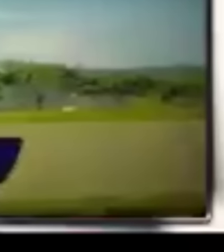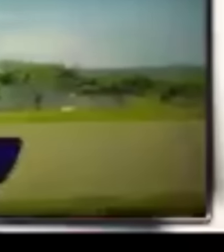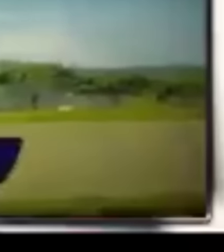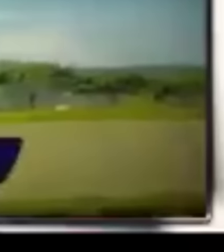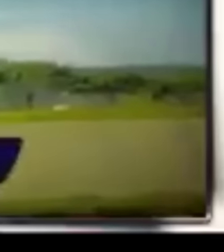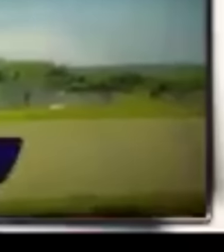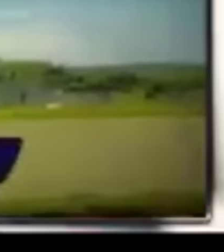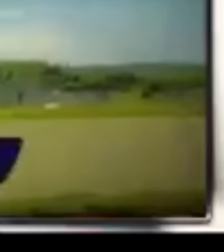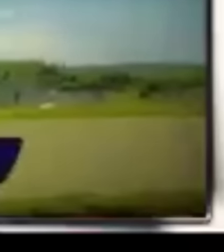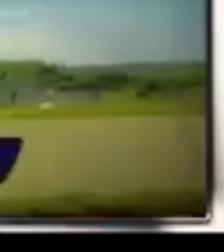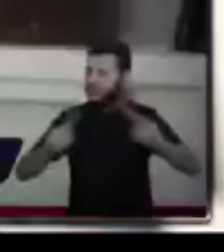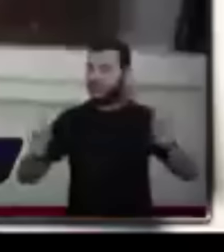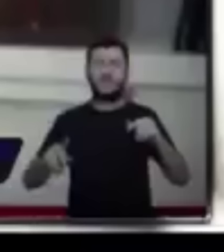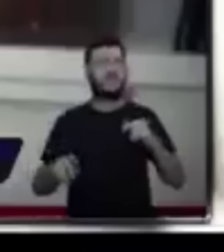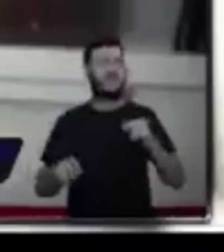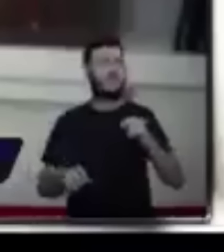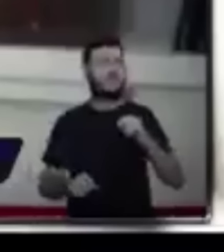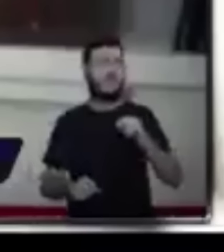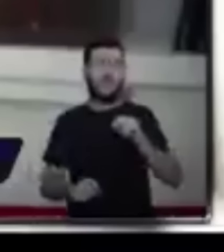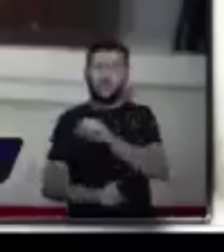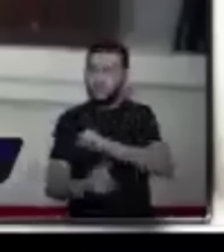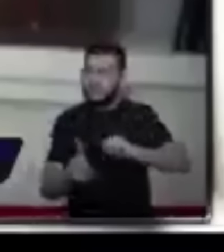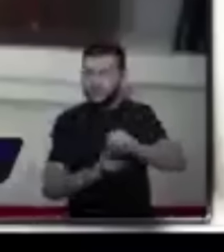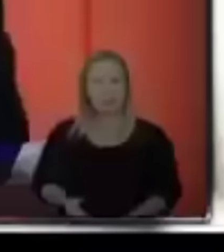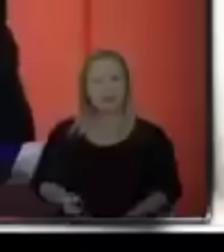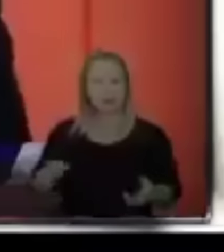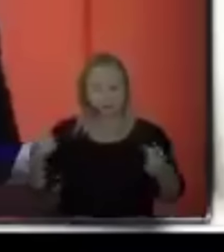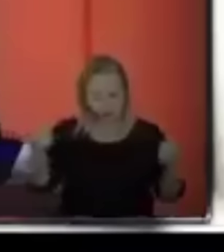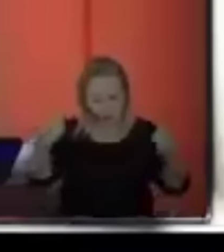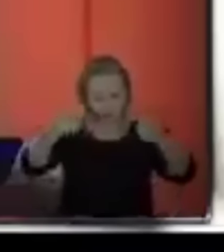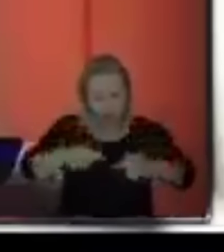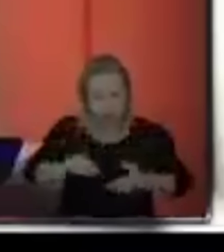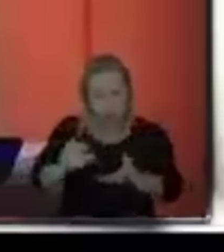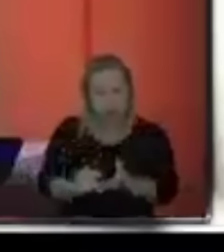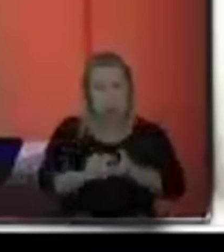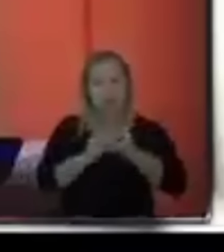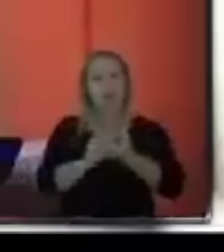tudo. Só não sou astronauta. Ele é tudo, ao contrário, ele